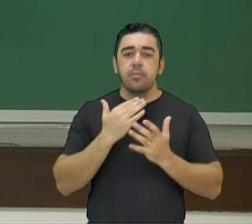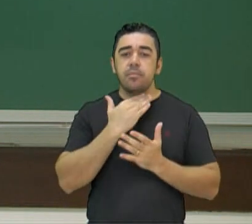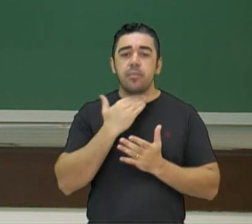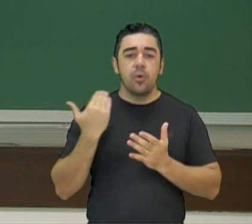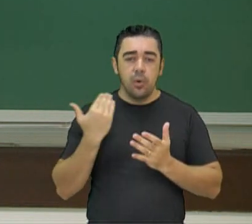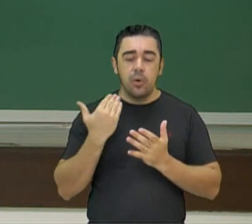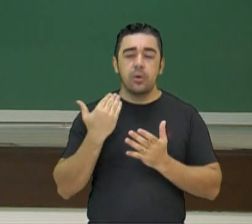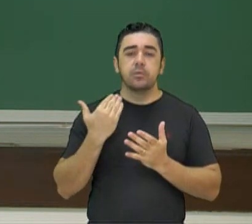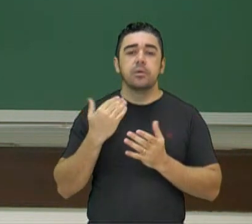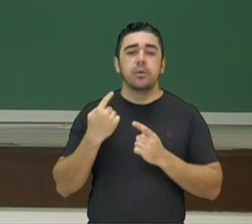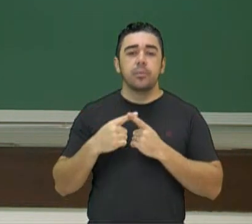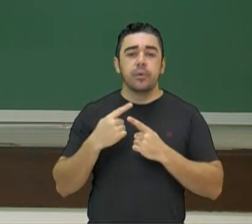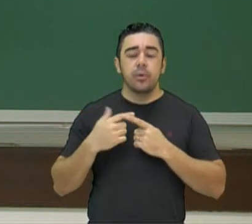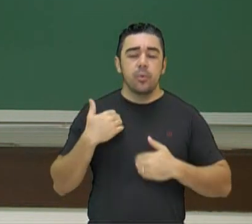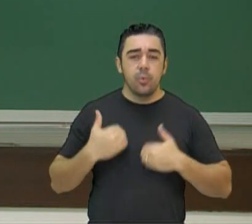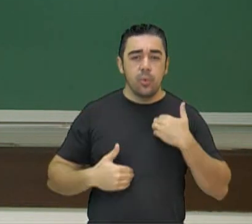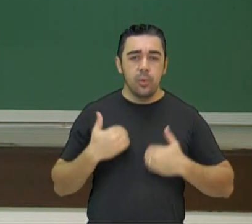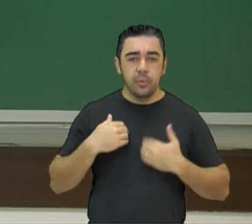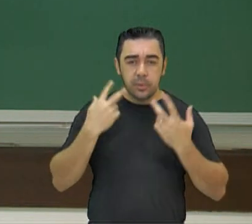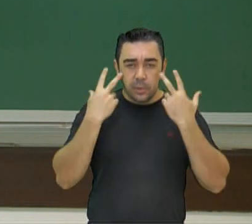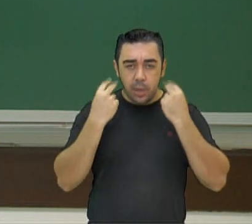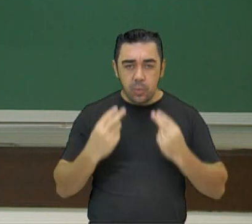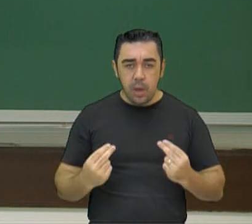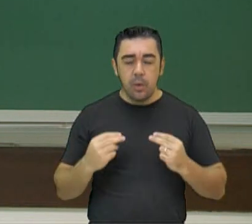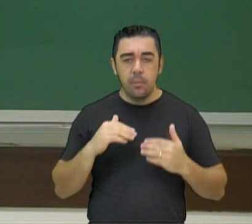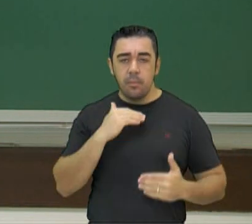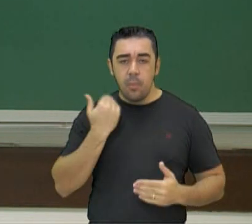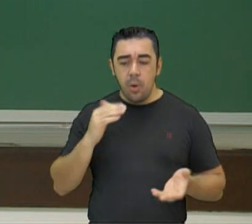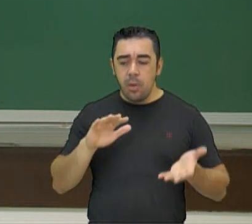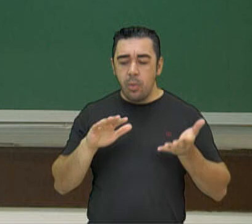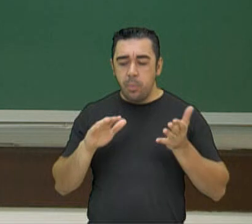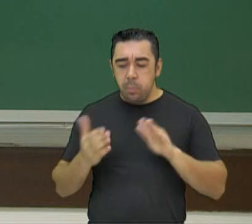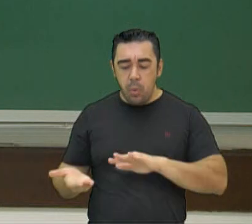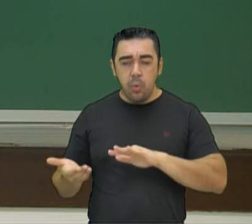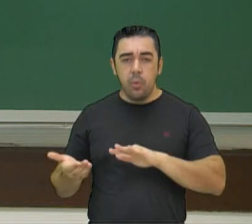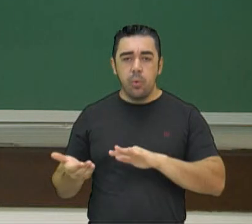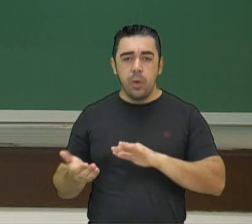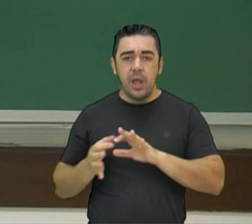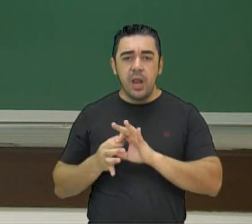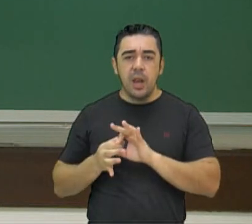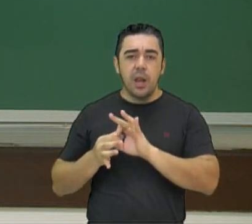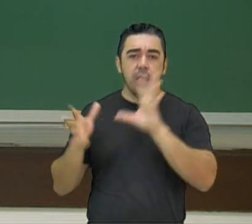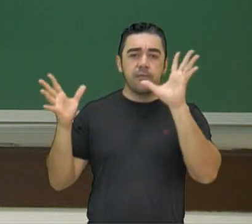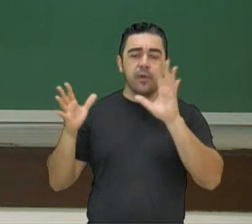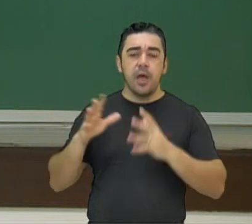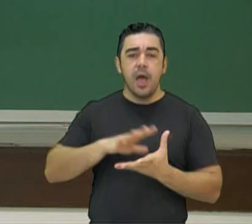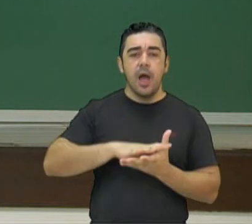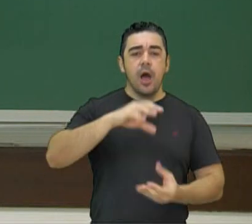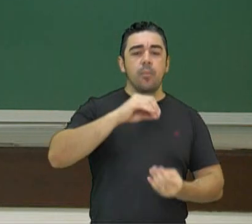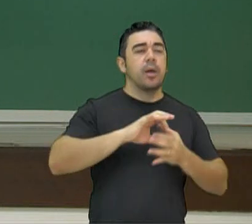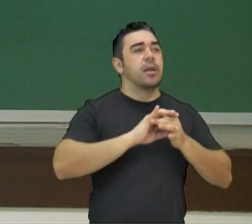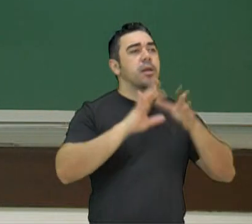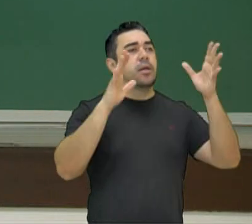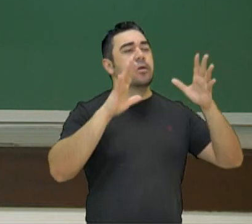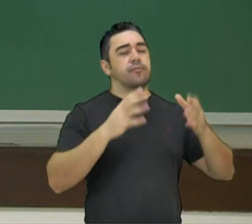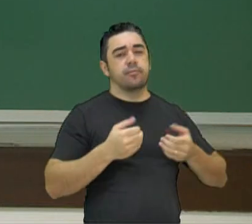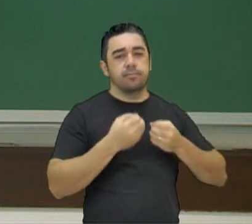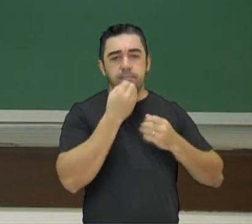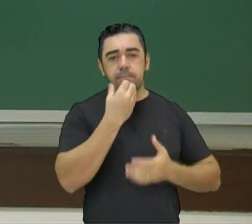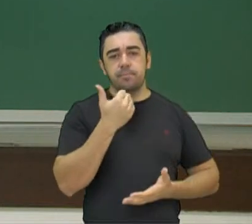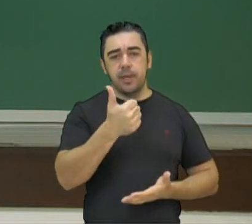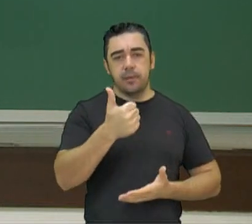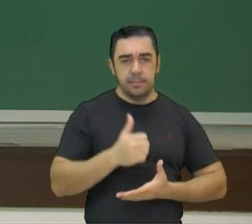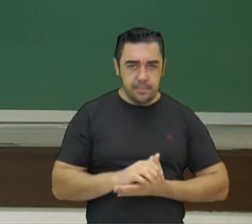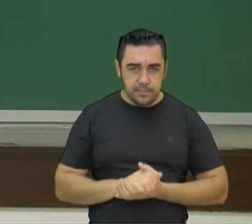morte, mas uma morte natural, para mais rapidamente se livrar do corpo e liberar a alma para o bem.